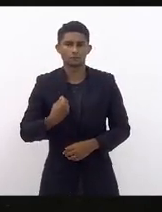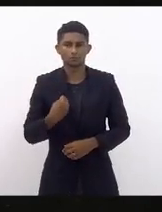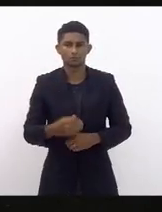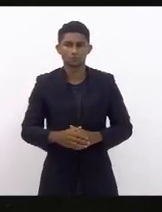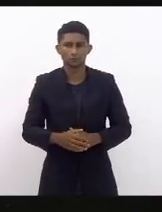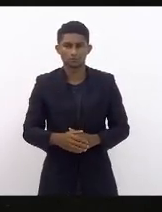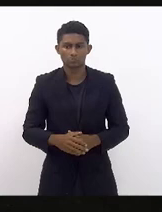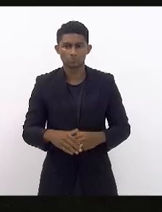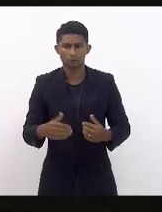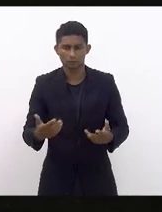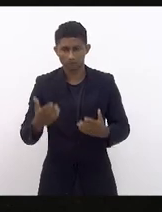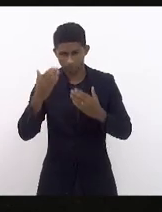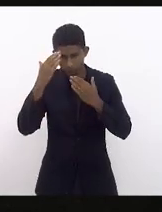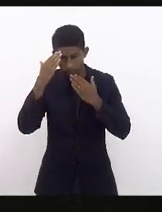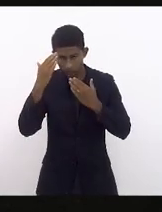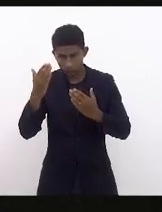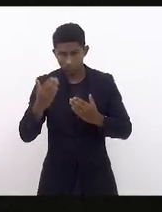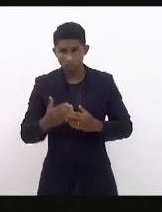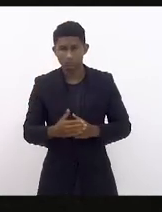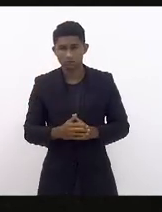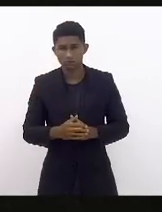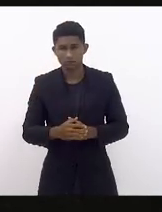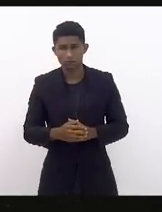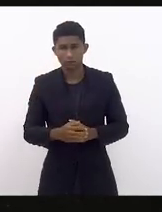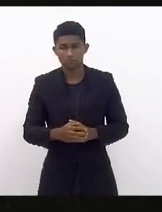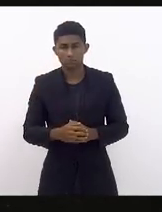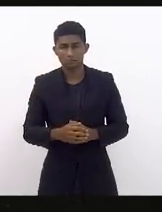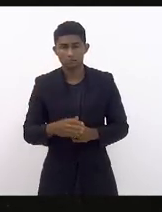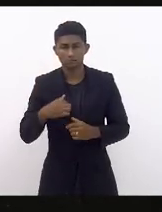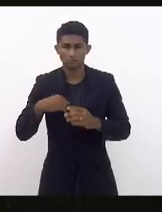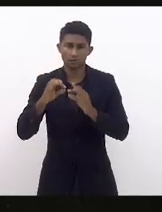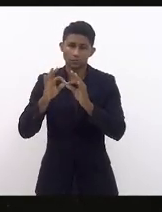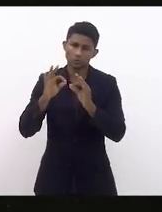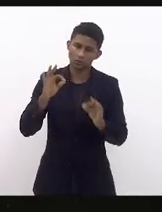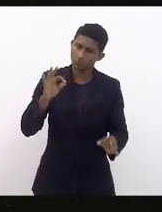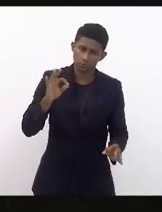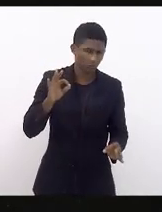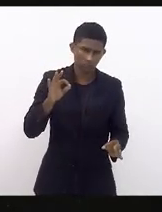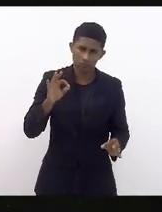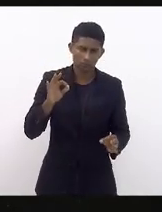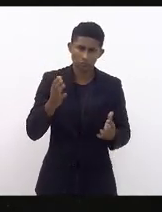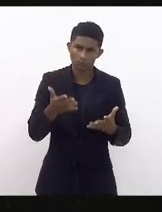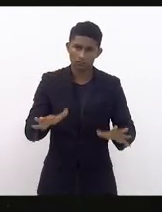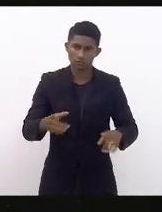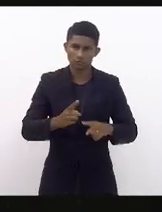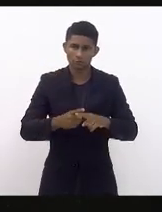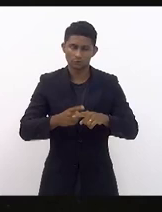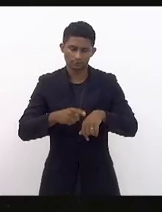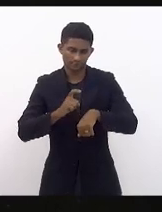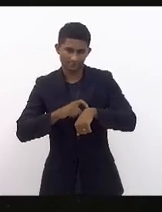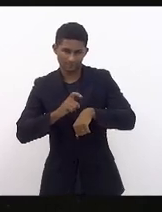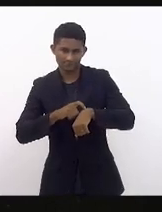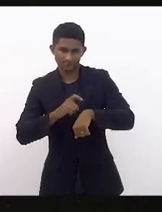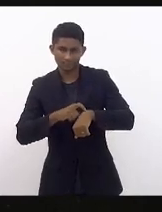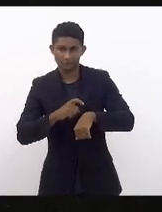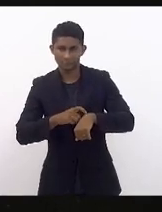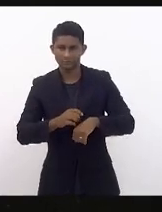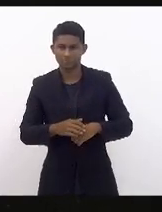Feito esses agradecimentos, eu não quero me delongar muito, dada a exiguidade de tempo, que